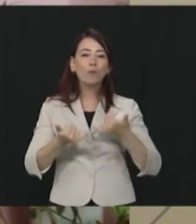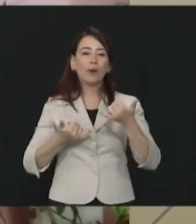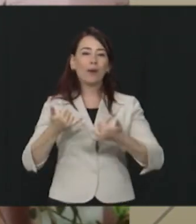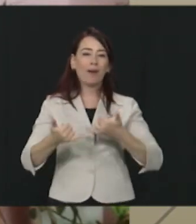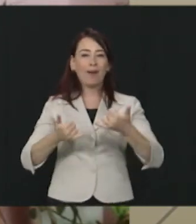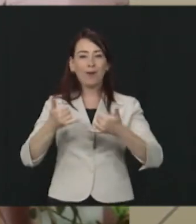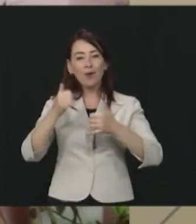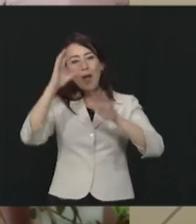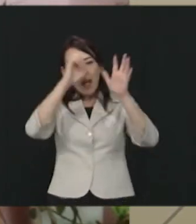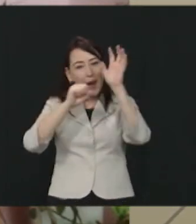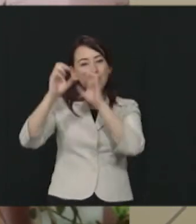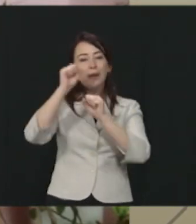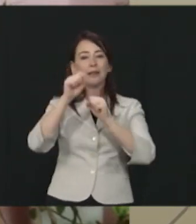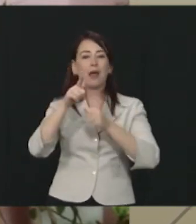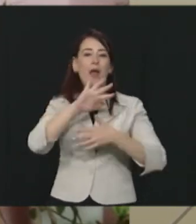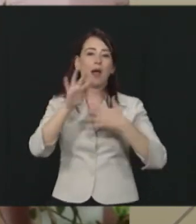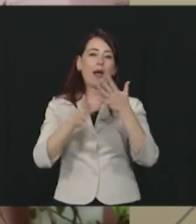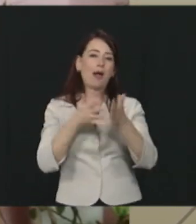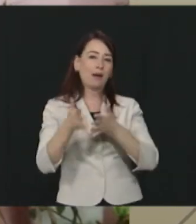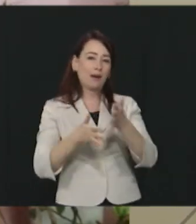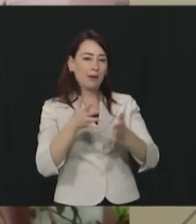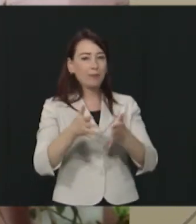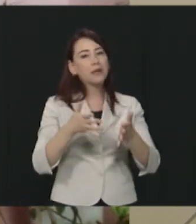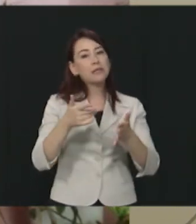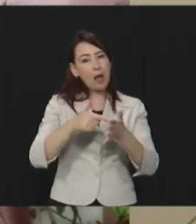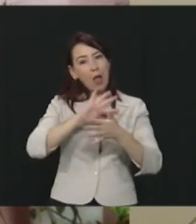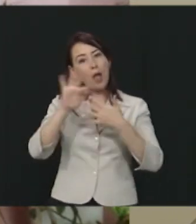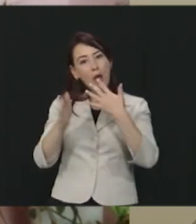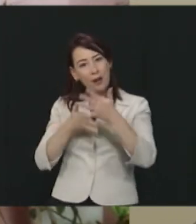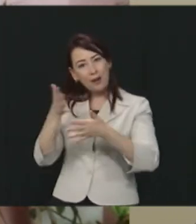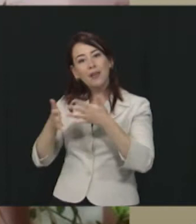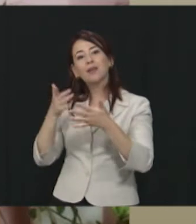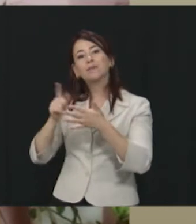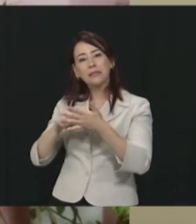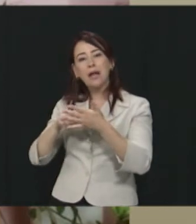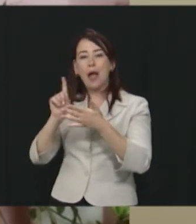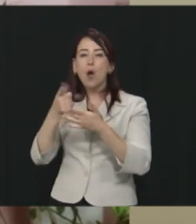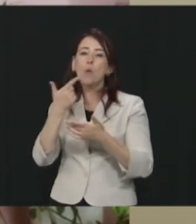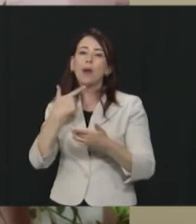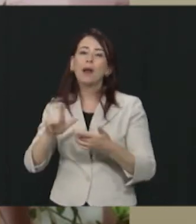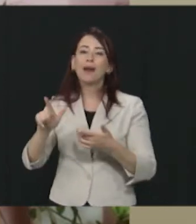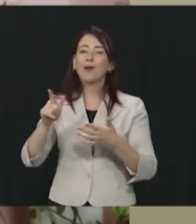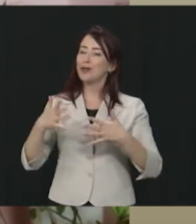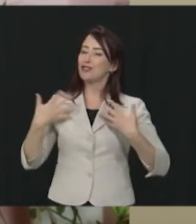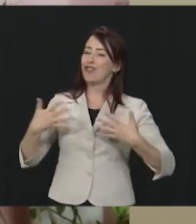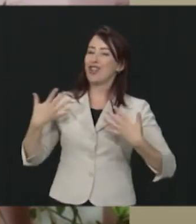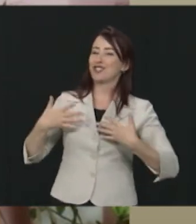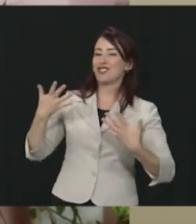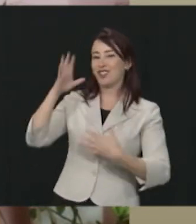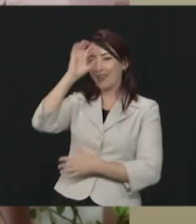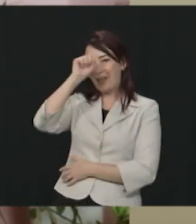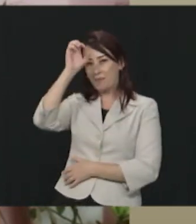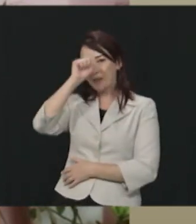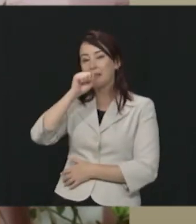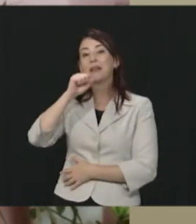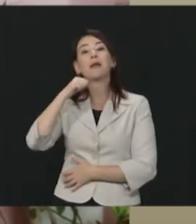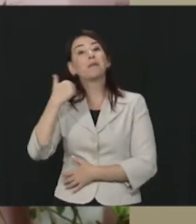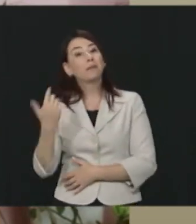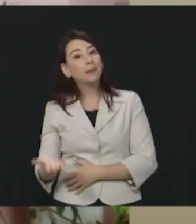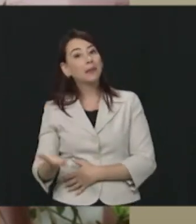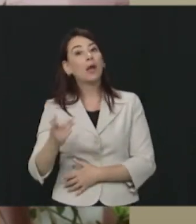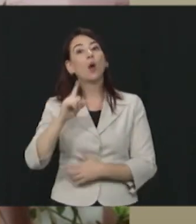né? Que é uma língua que é muito divertida de aprender. Então, o nosso objetivo